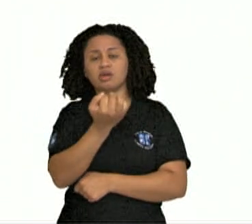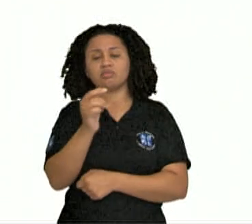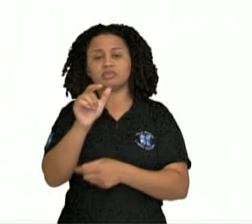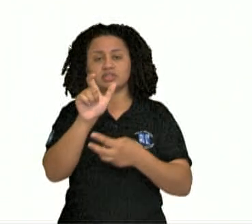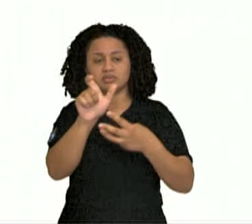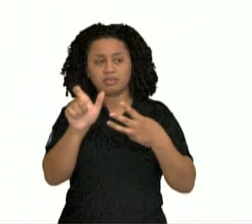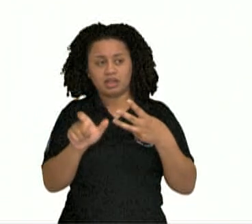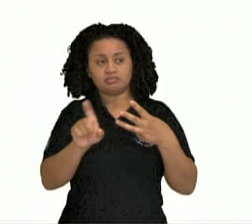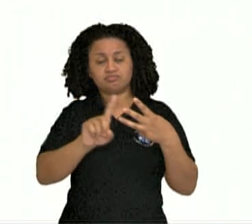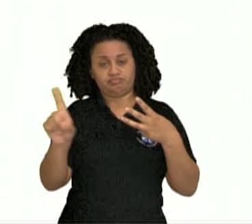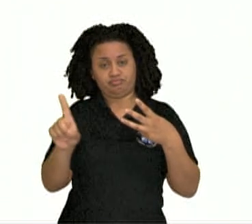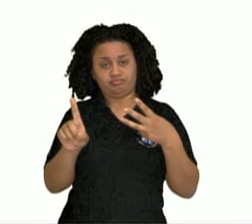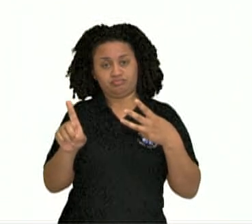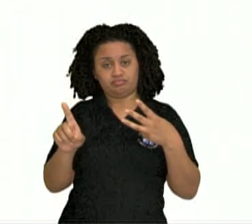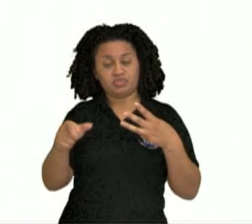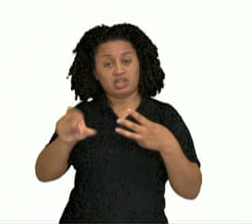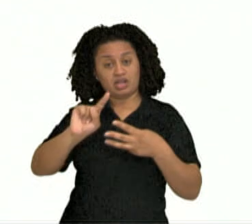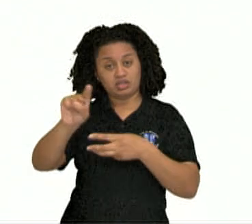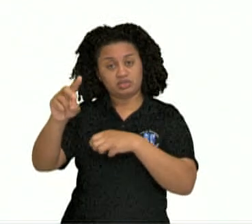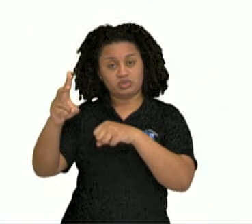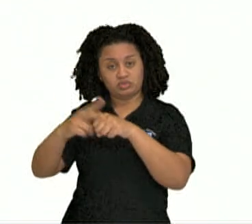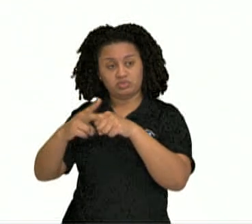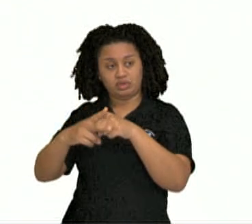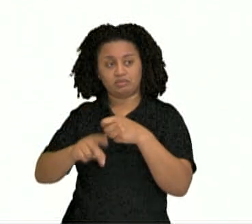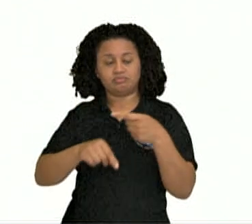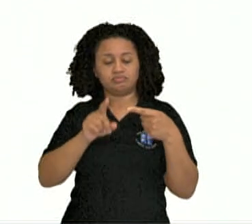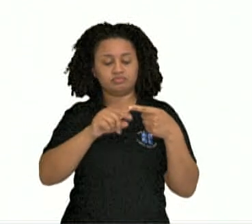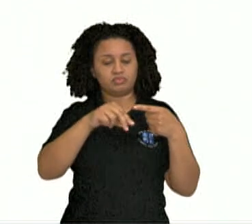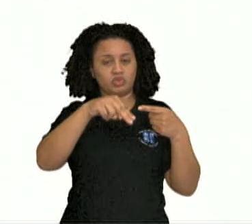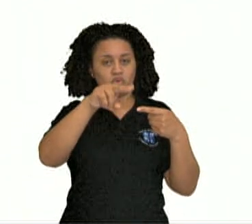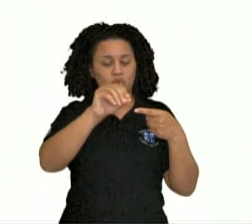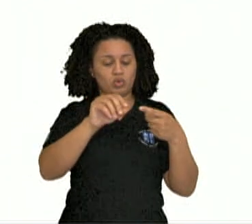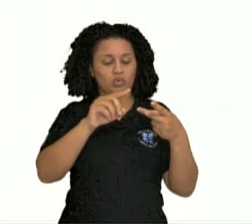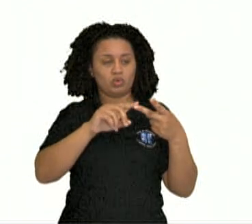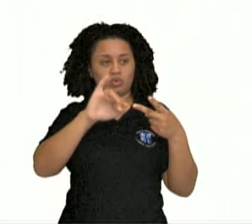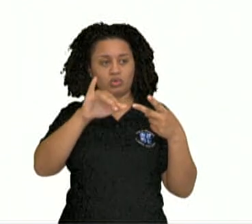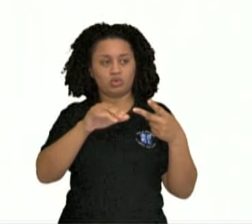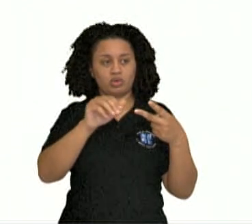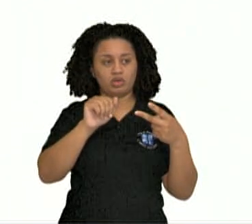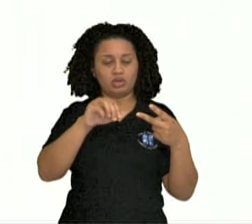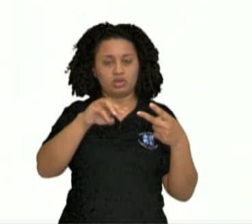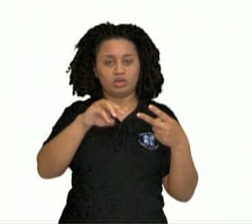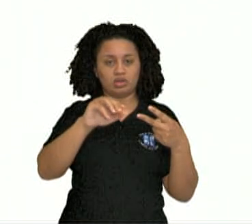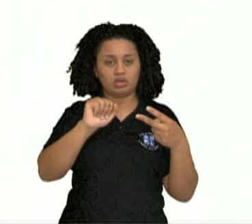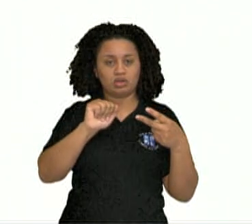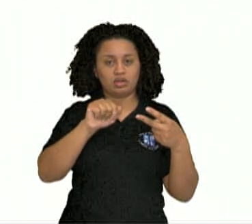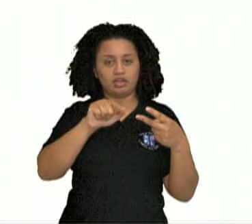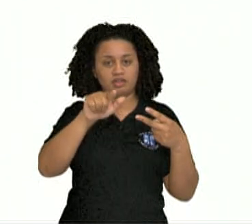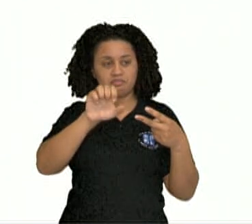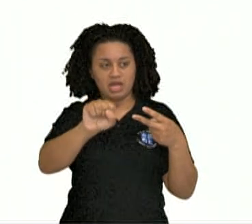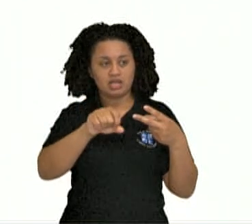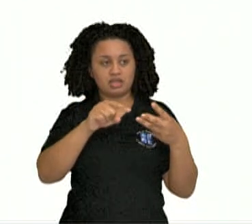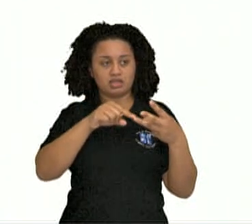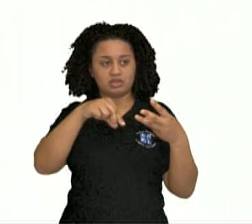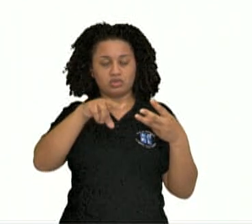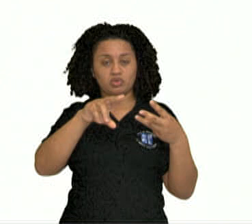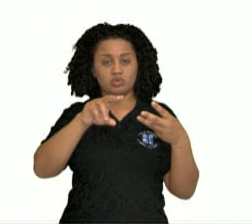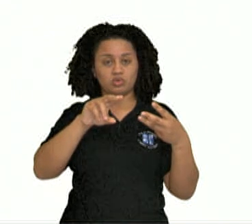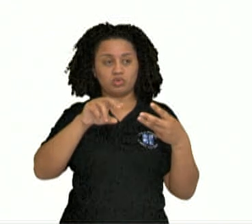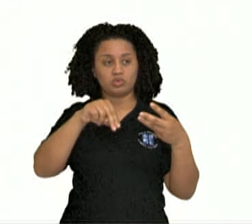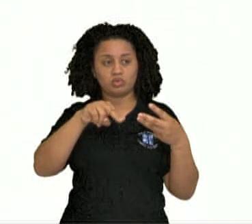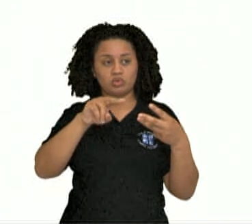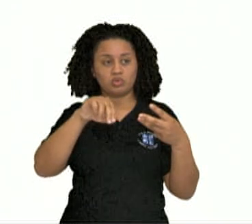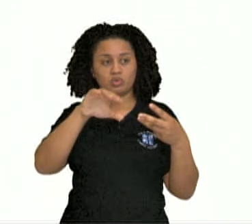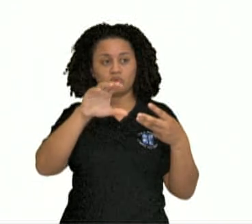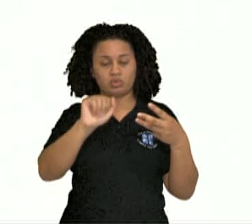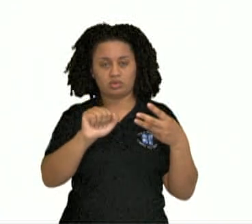de negación antes del verbo, que son no, jamás, nunca. Tenemos ahí los ejemplos. No vengas